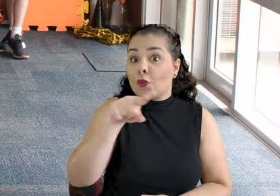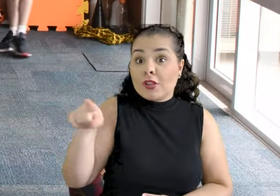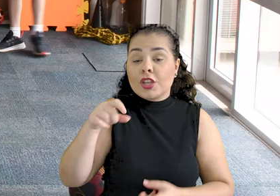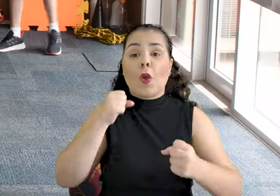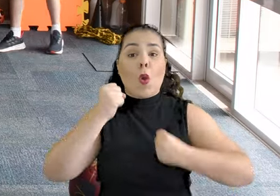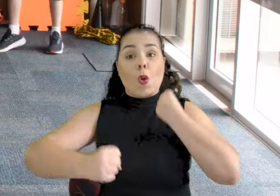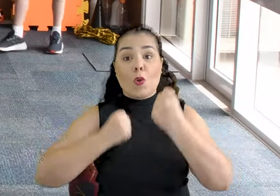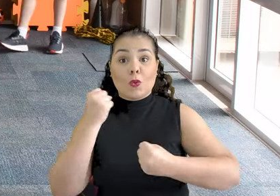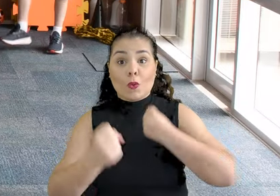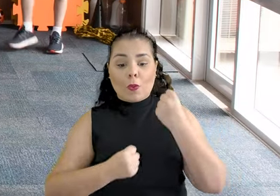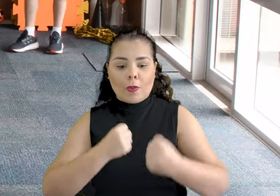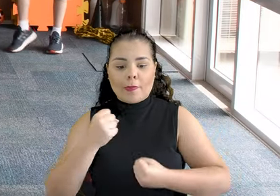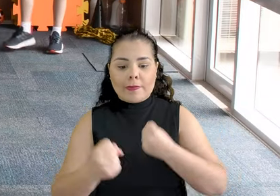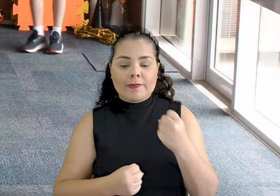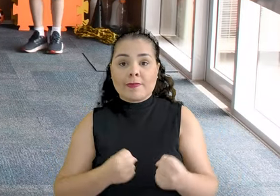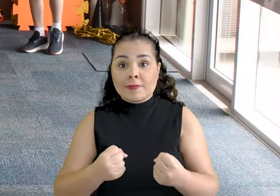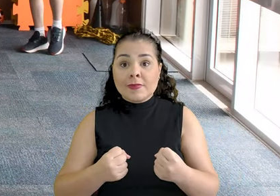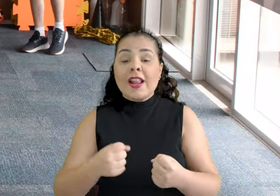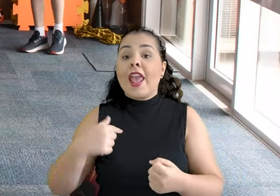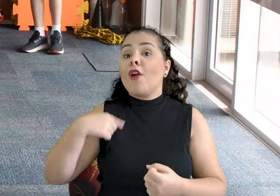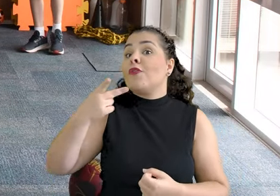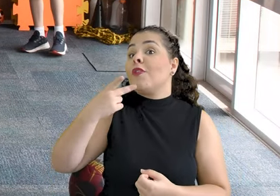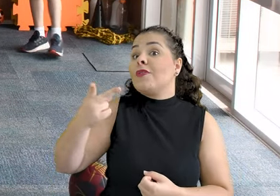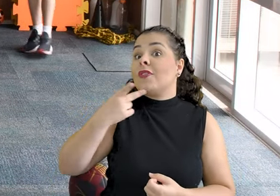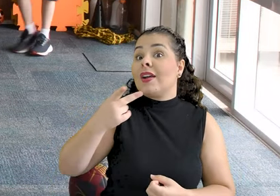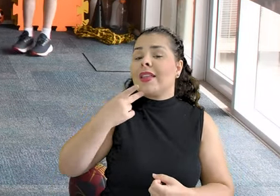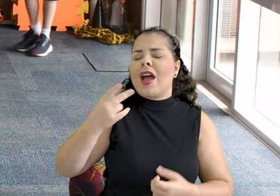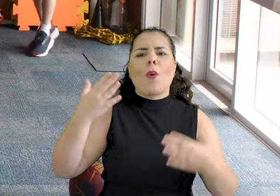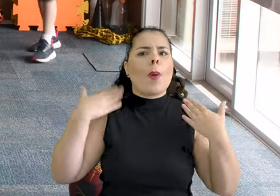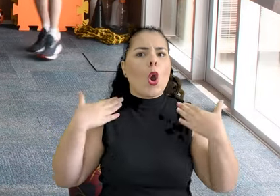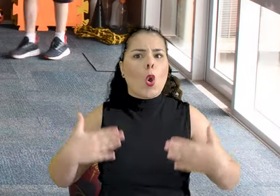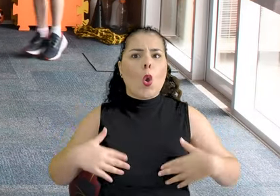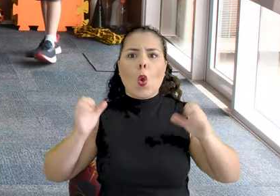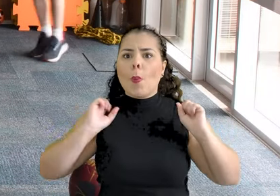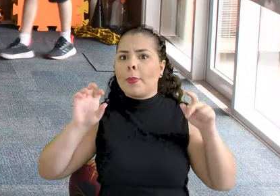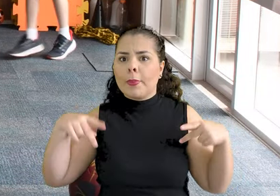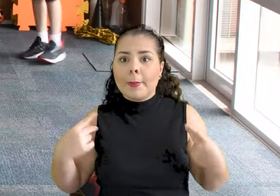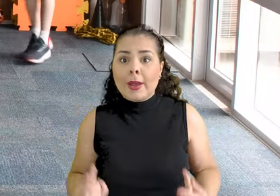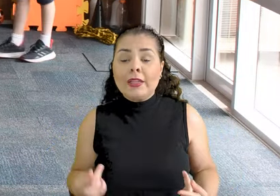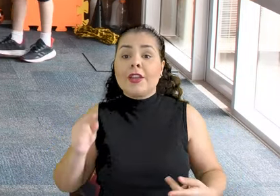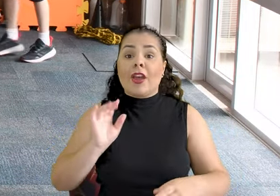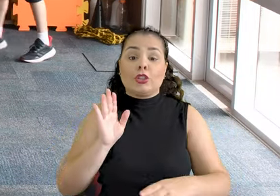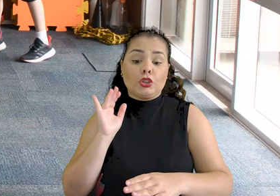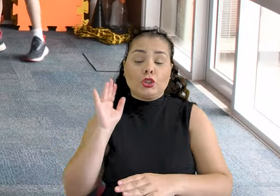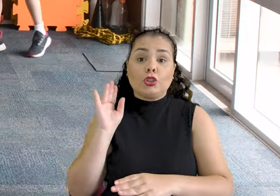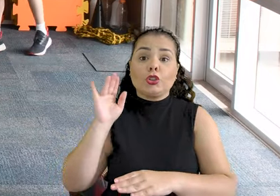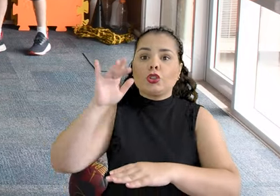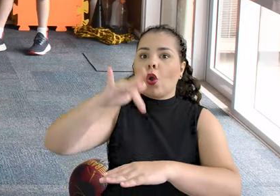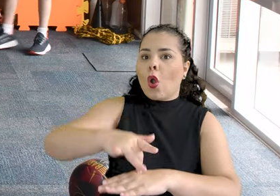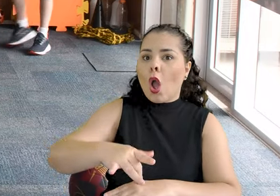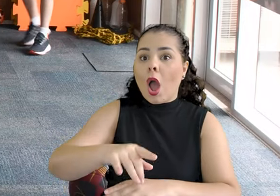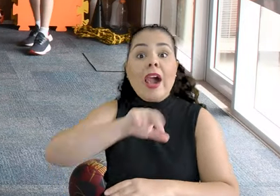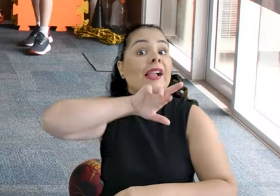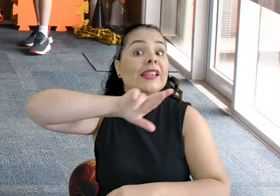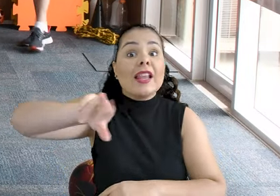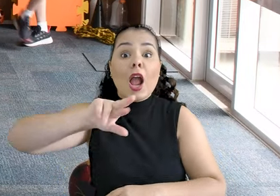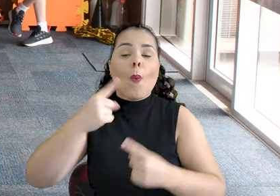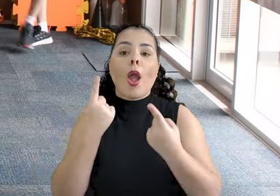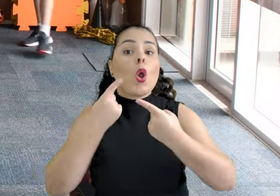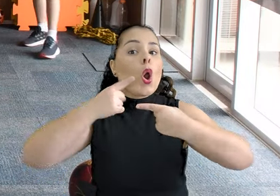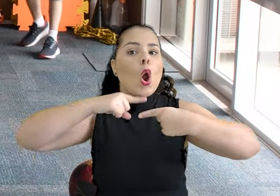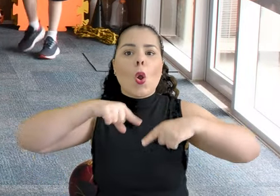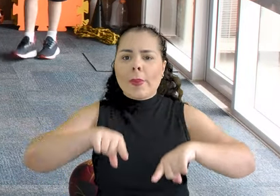Vocês vão correndo, encostar a parte do corpo que eu falar e voltar de costas. Muito bom. Não é competição,